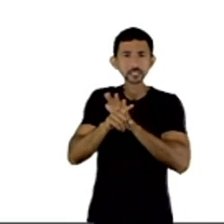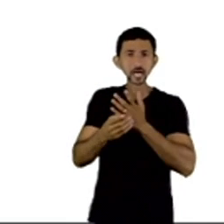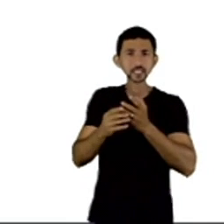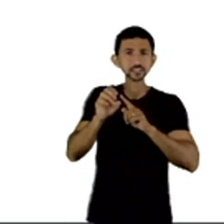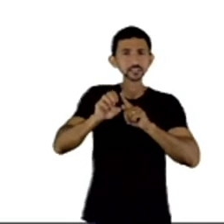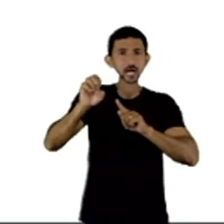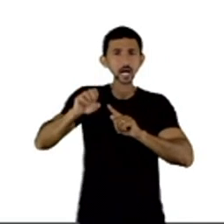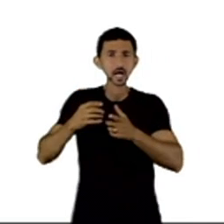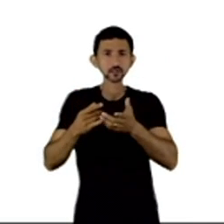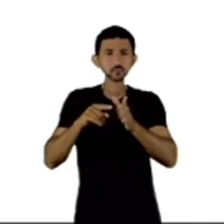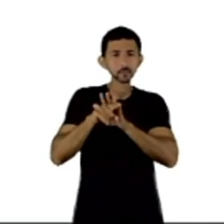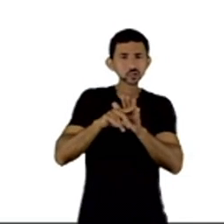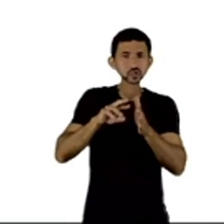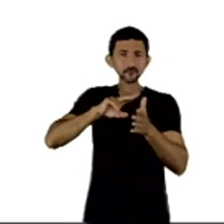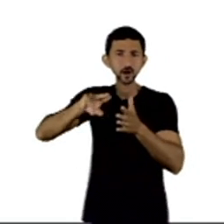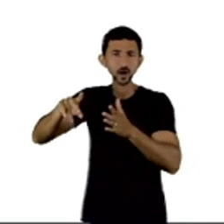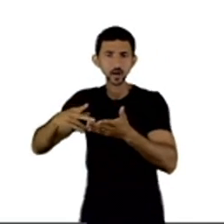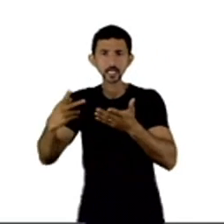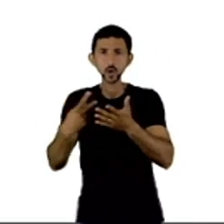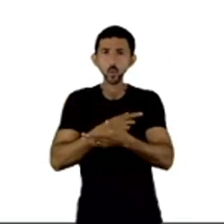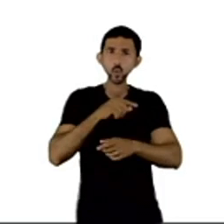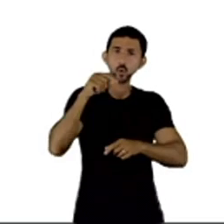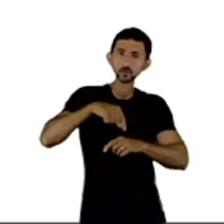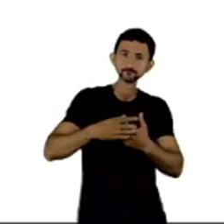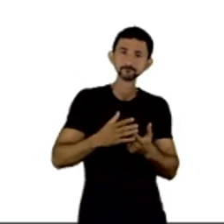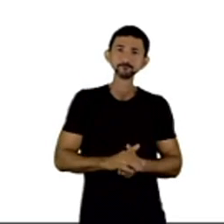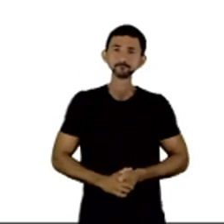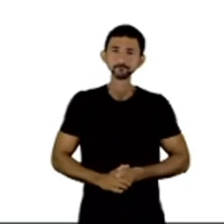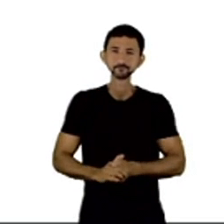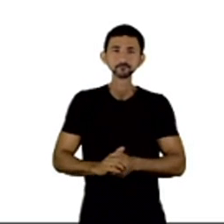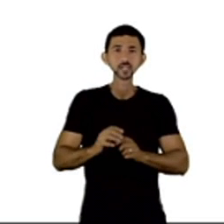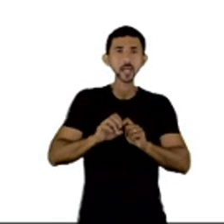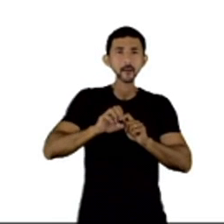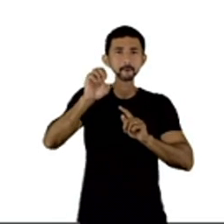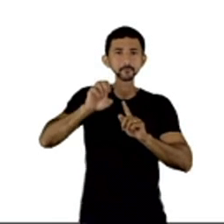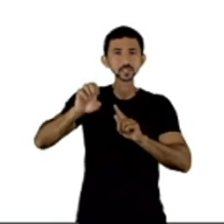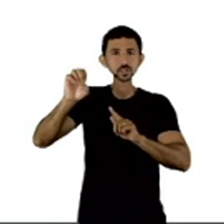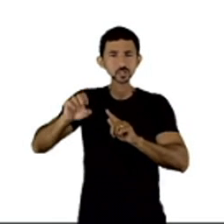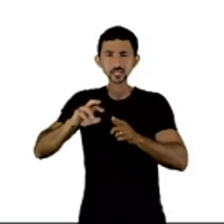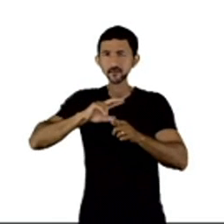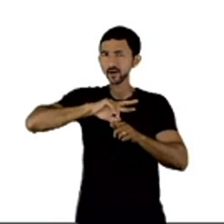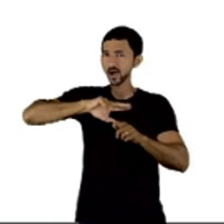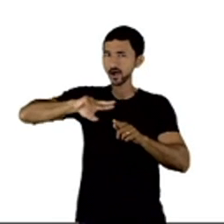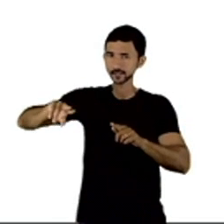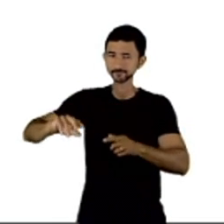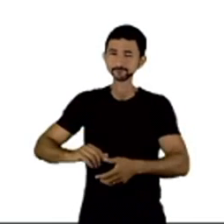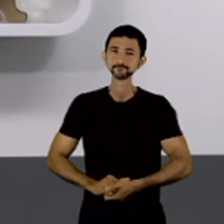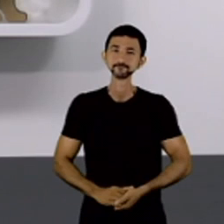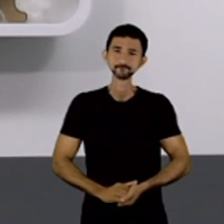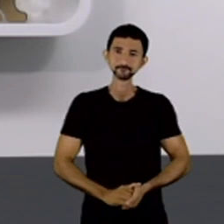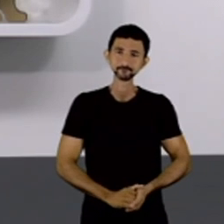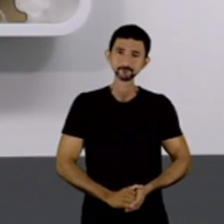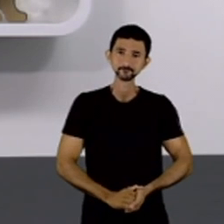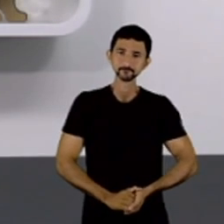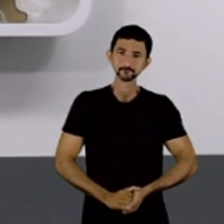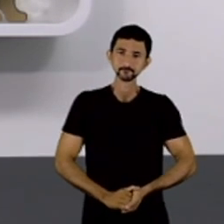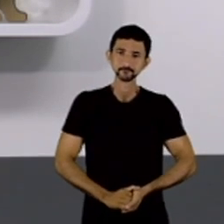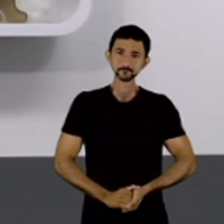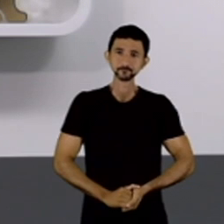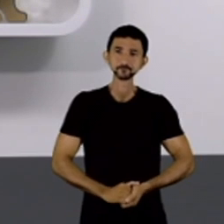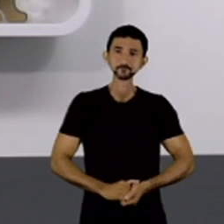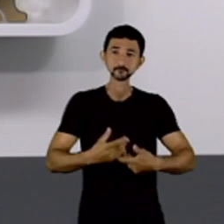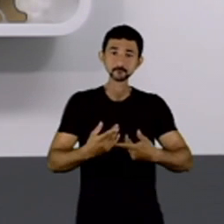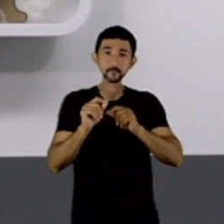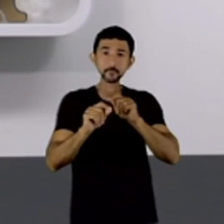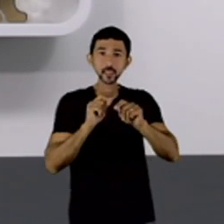pesquisas, causas e consequências, dados estatísticos, entre outros. Vem comigo que eu vou te dizer